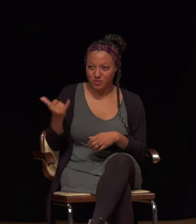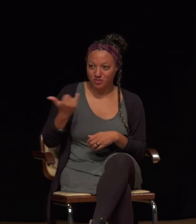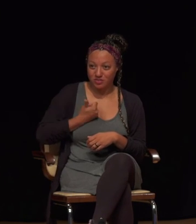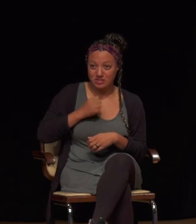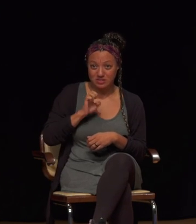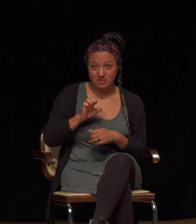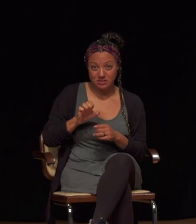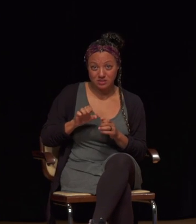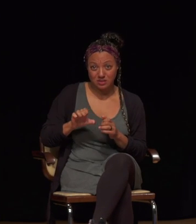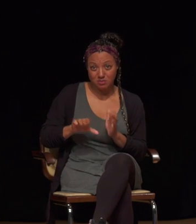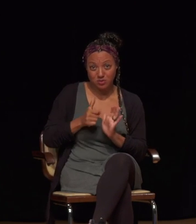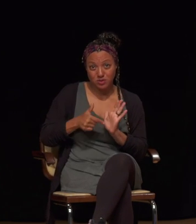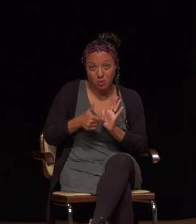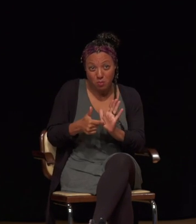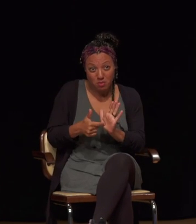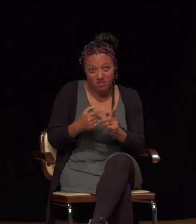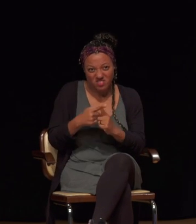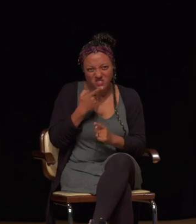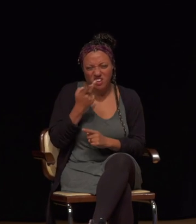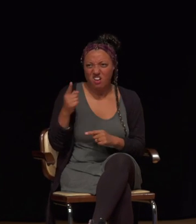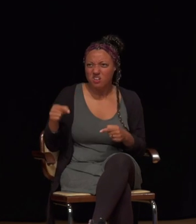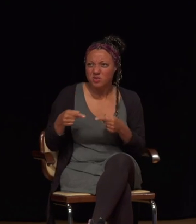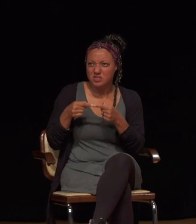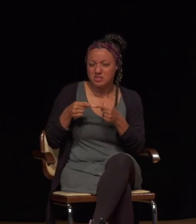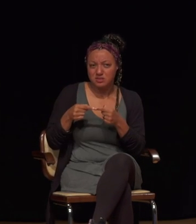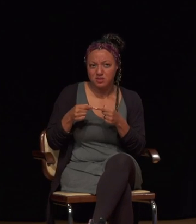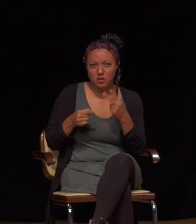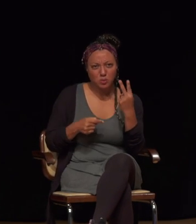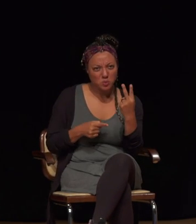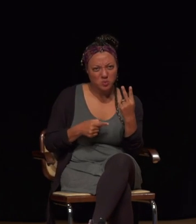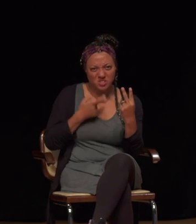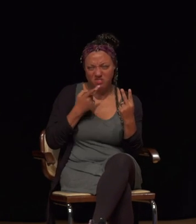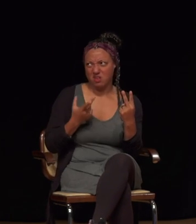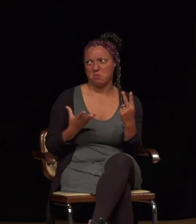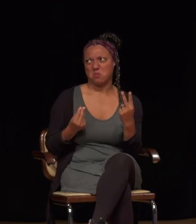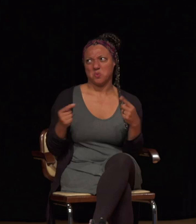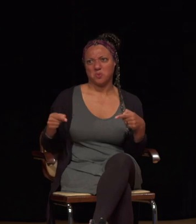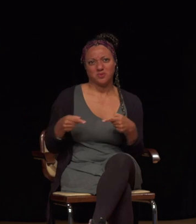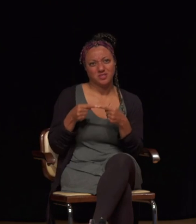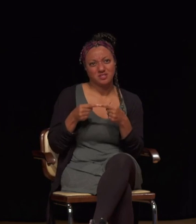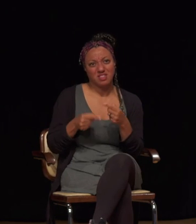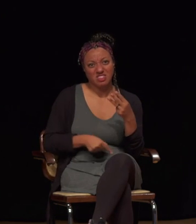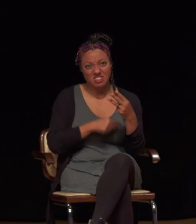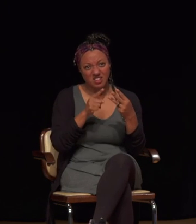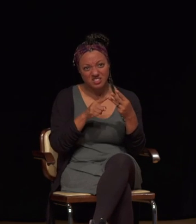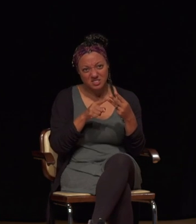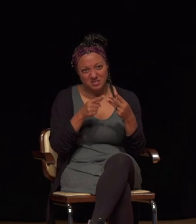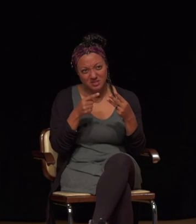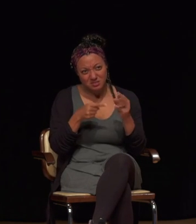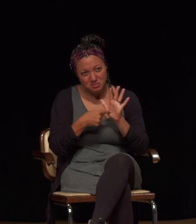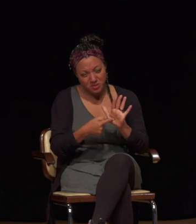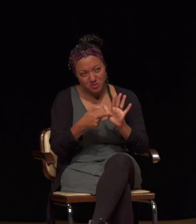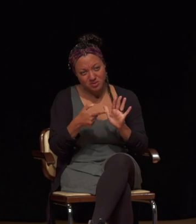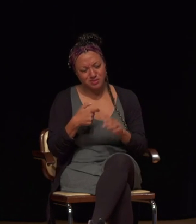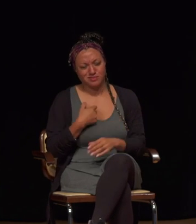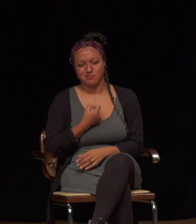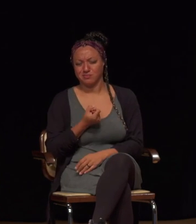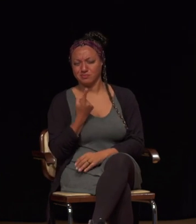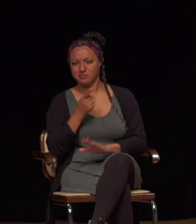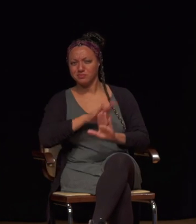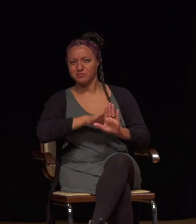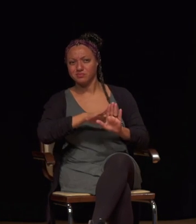vez você diz que coincidência Parece duas você diz muita coincidência na terceira você diz aí tem coisa